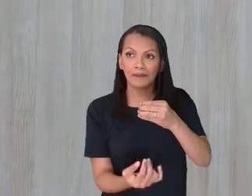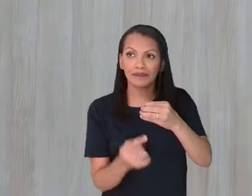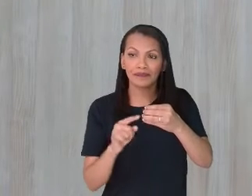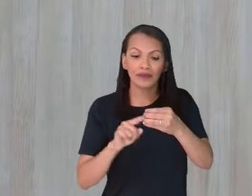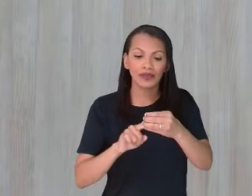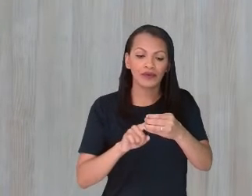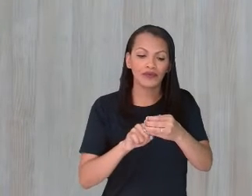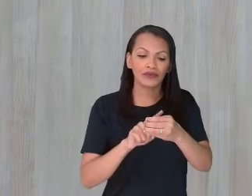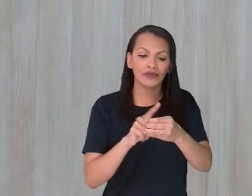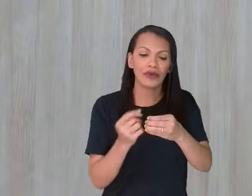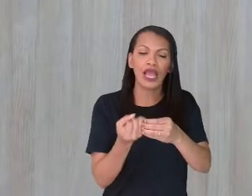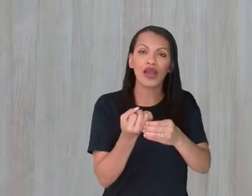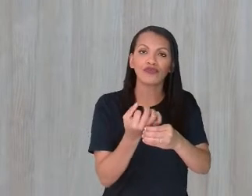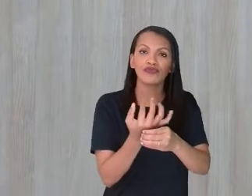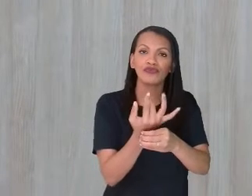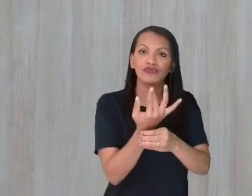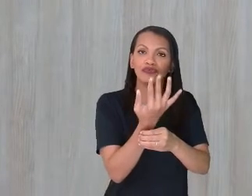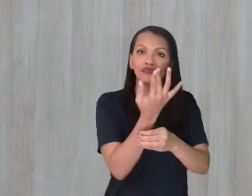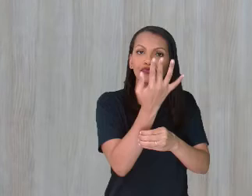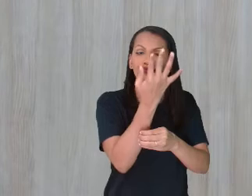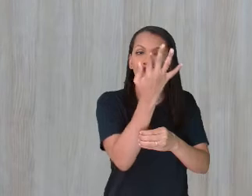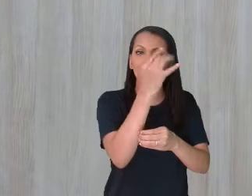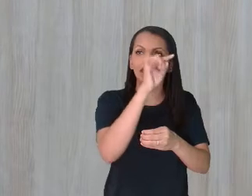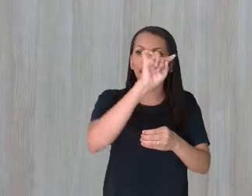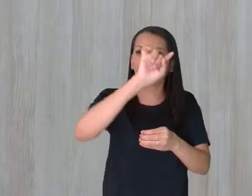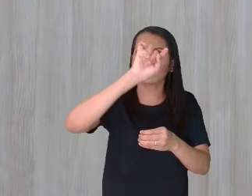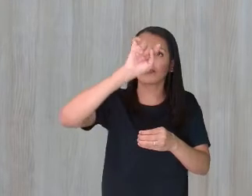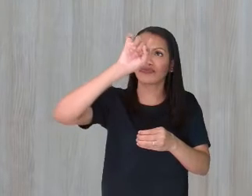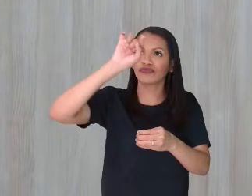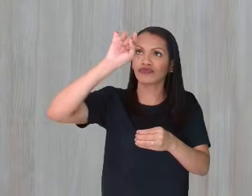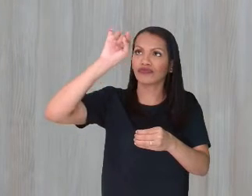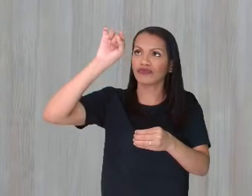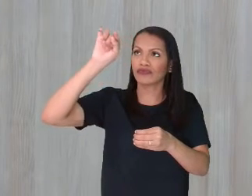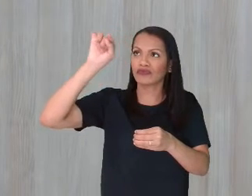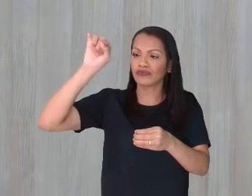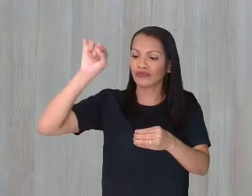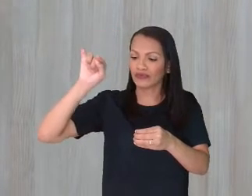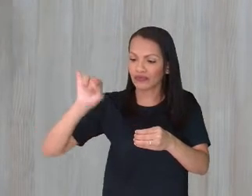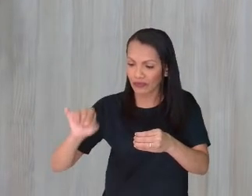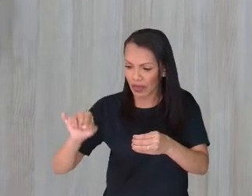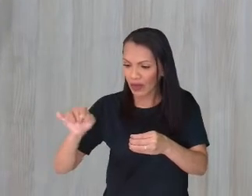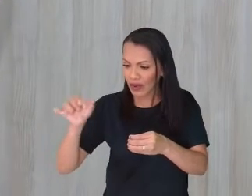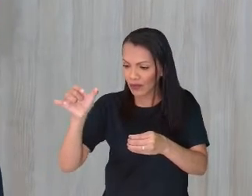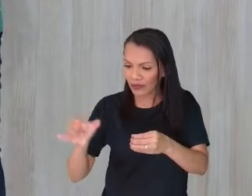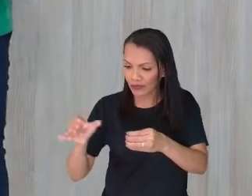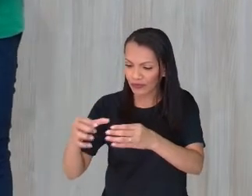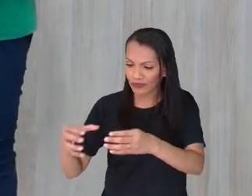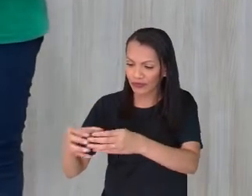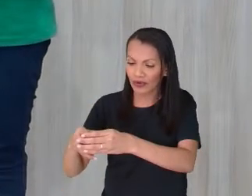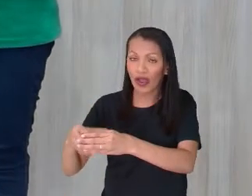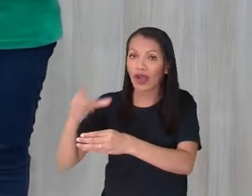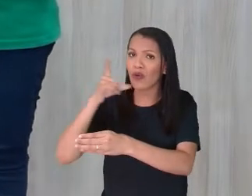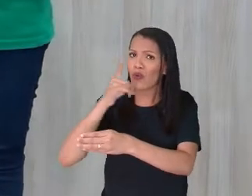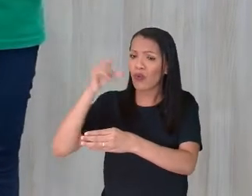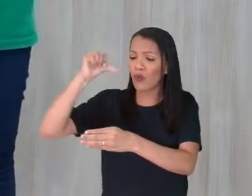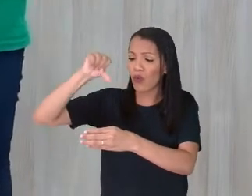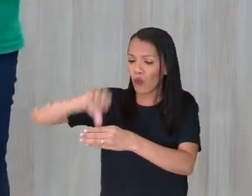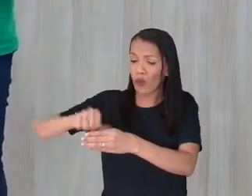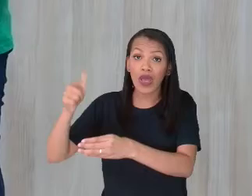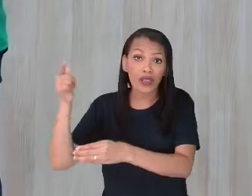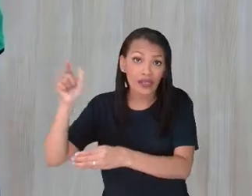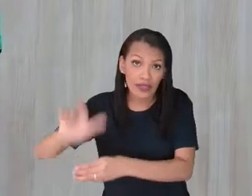condensação, ou seja, evaporou, condensou, ou seja, voltou para o estado líquido e vai cair aqui nesse recipiente. Mas essa é